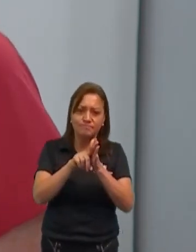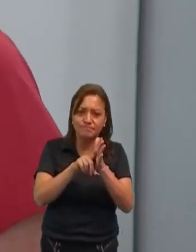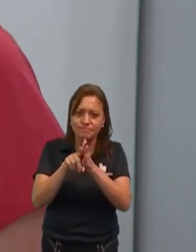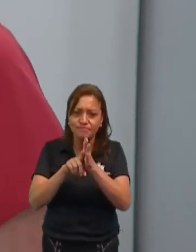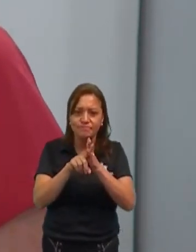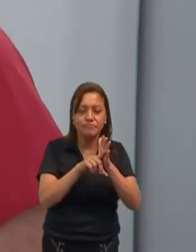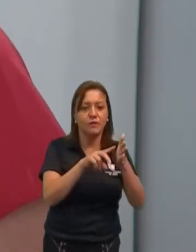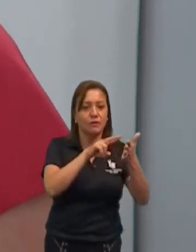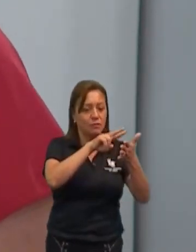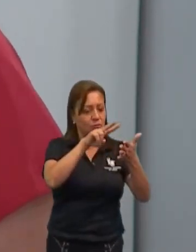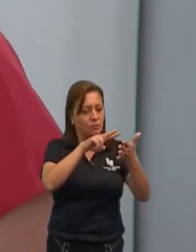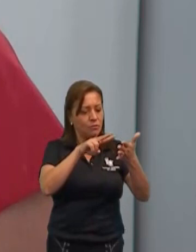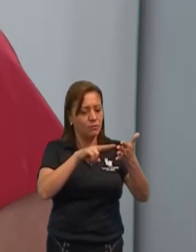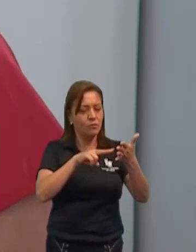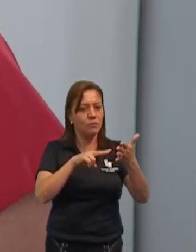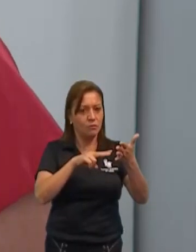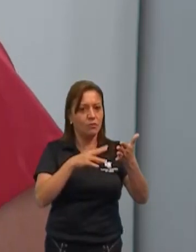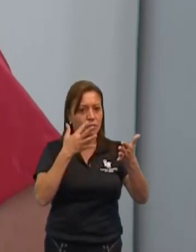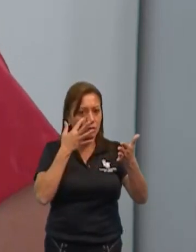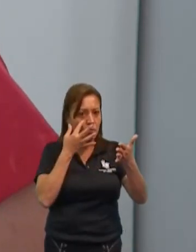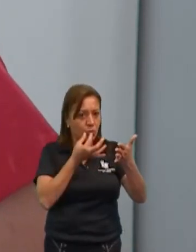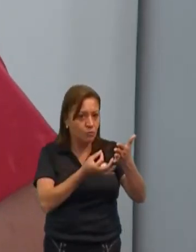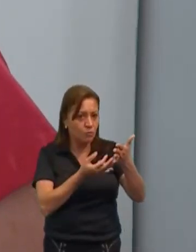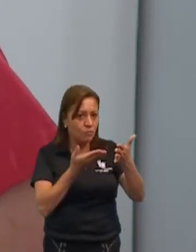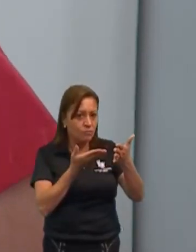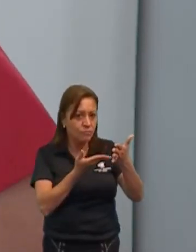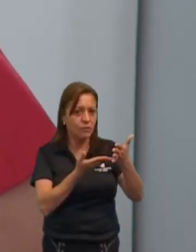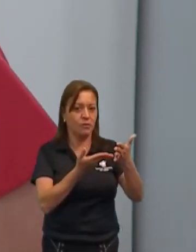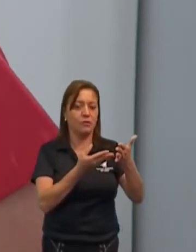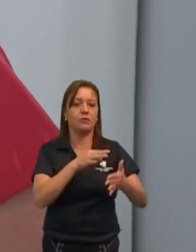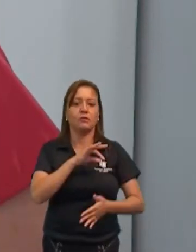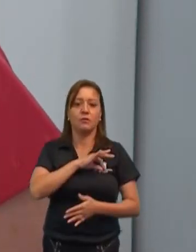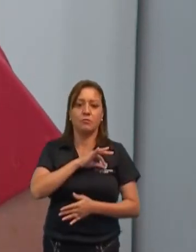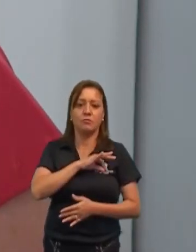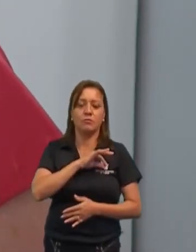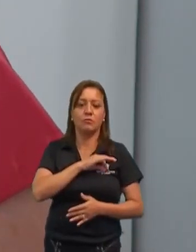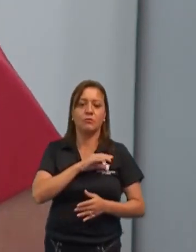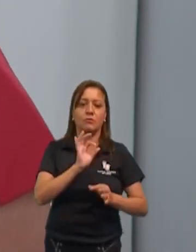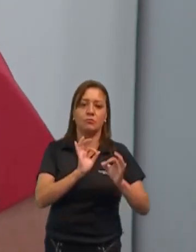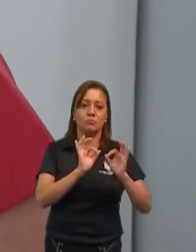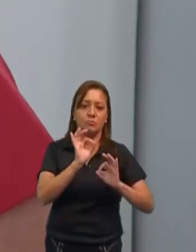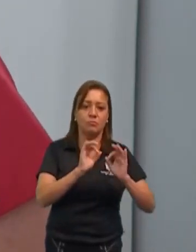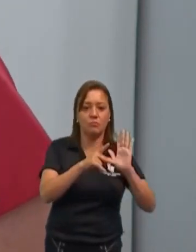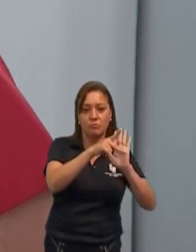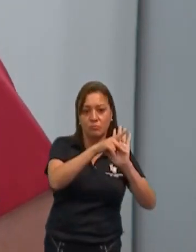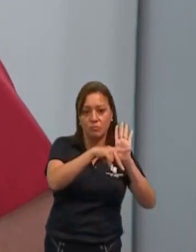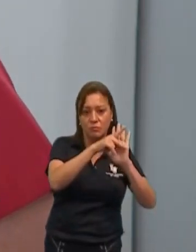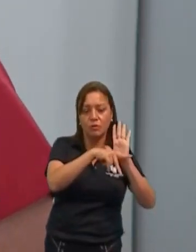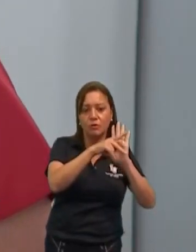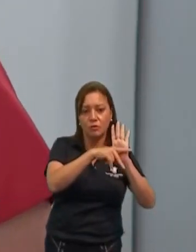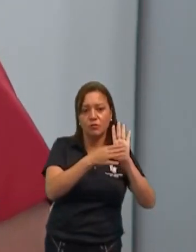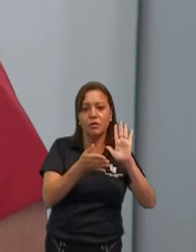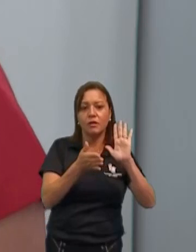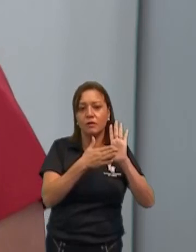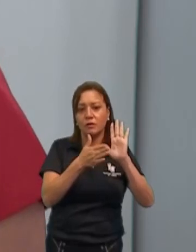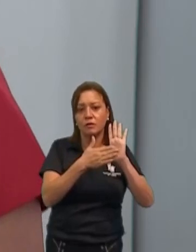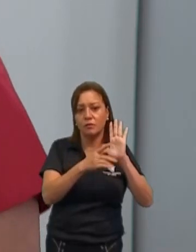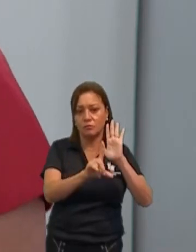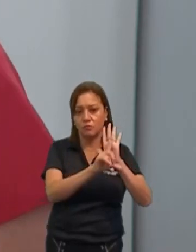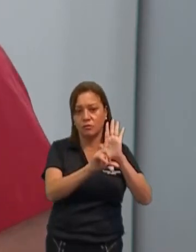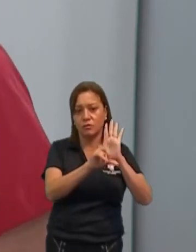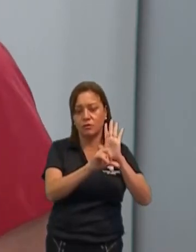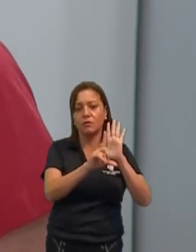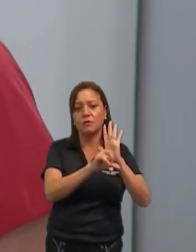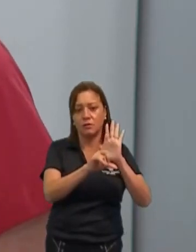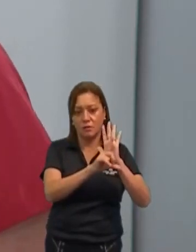pesquisar, né, e ver, por isso a defesa aqui do projeto de lei da companheira Gleice, né,